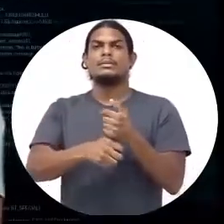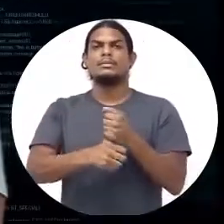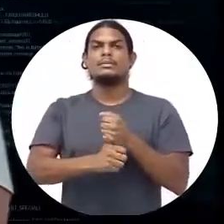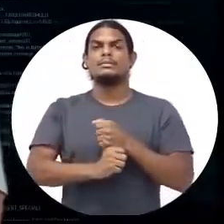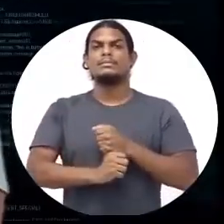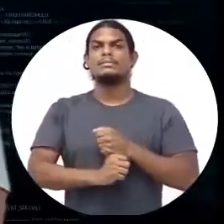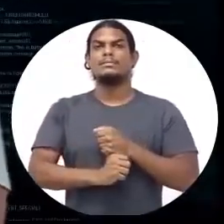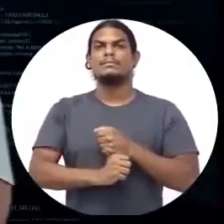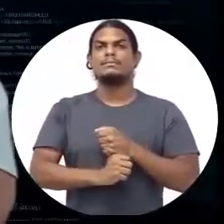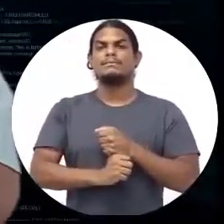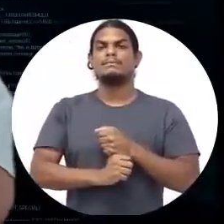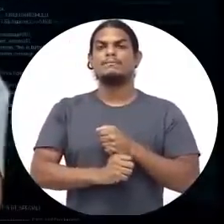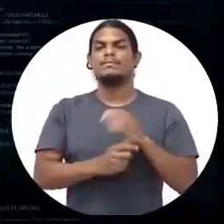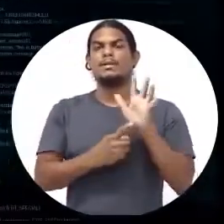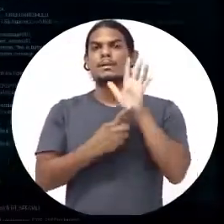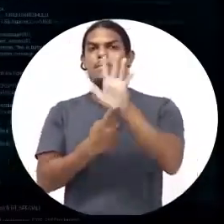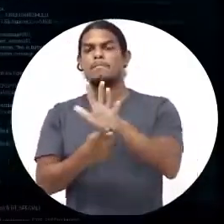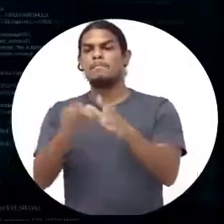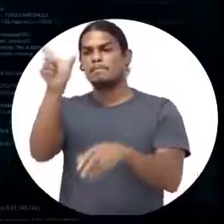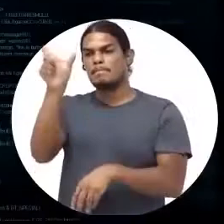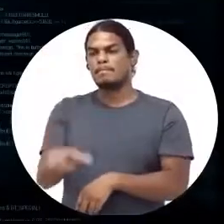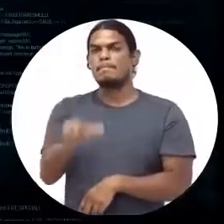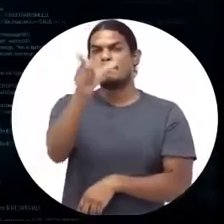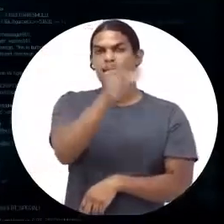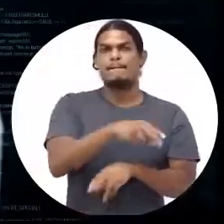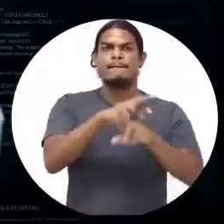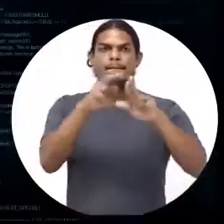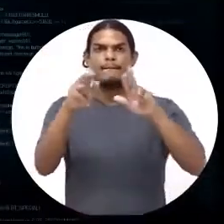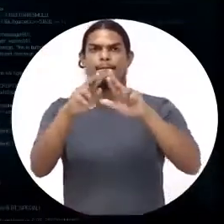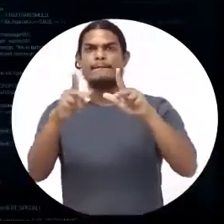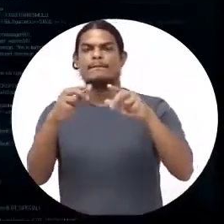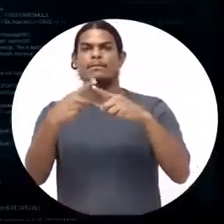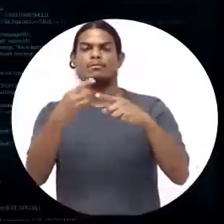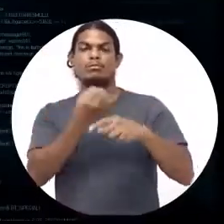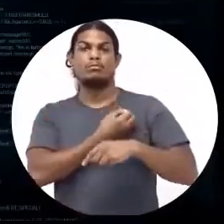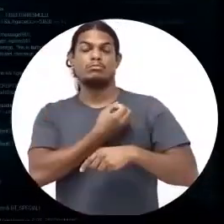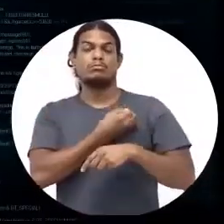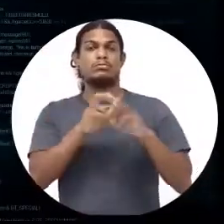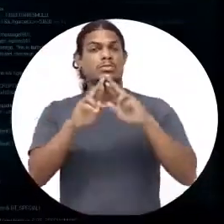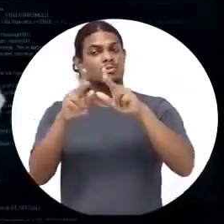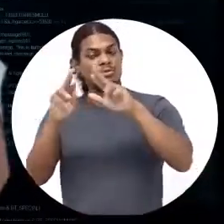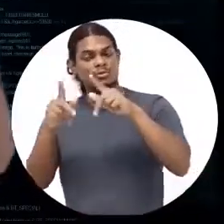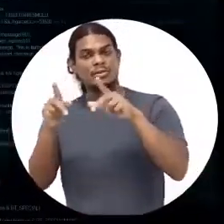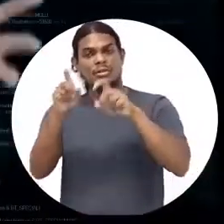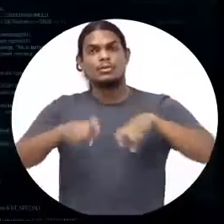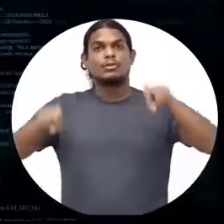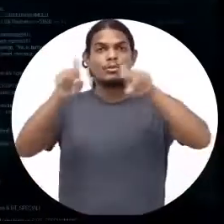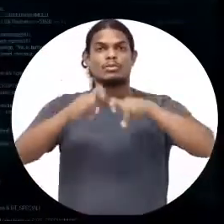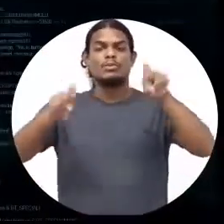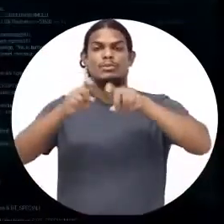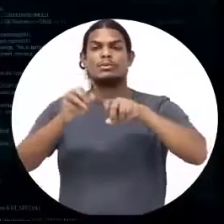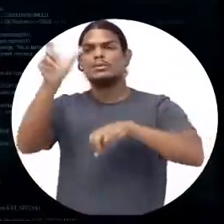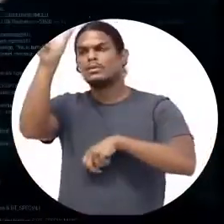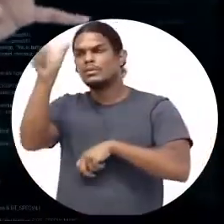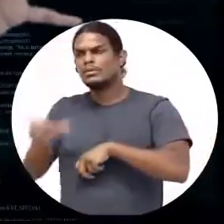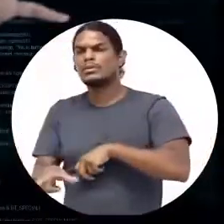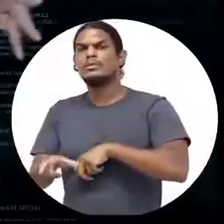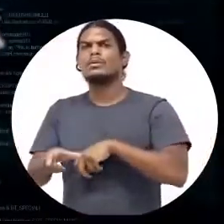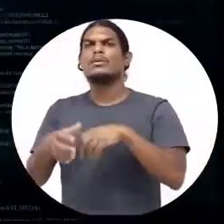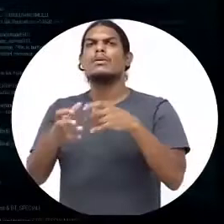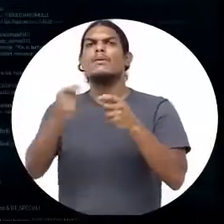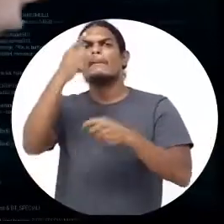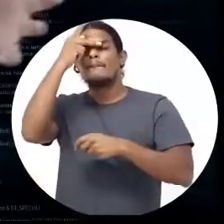são pessoas, que são diferentes, por exemplo, de computadores. Então, pessoas é uma